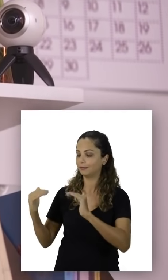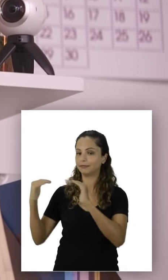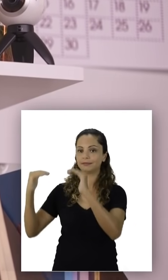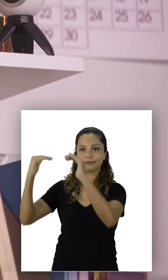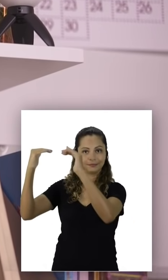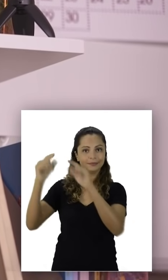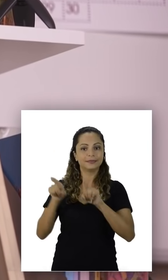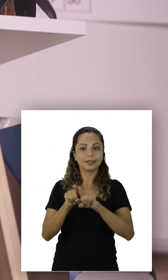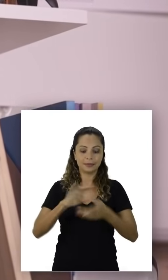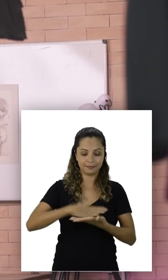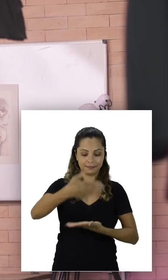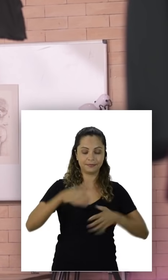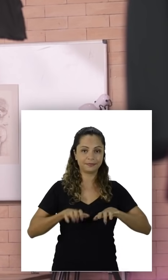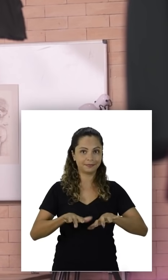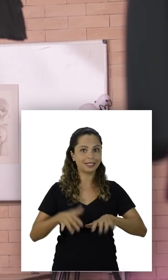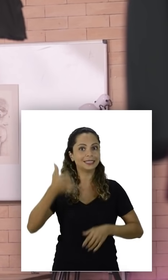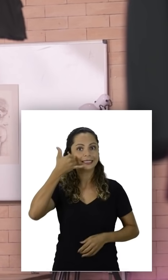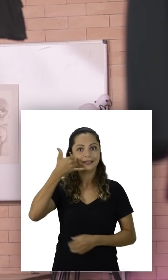livros, laptop, tripé de celular.